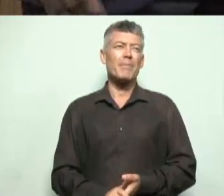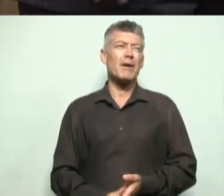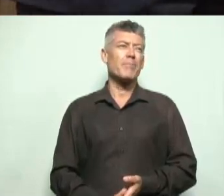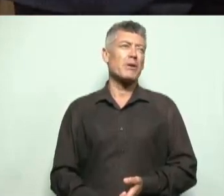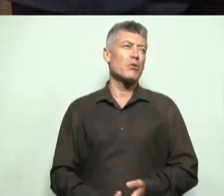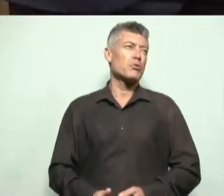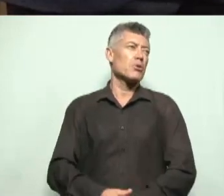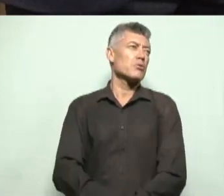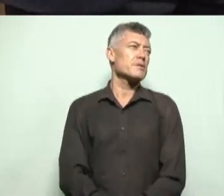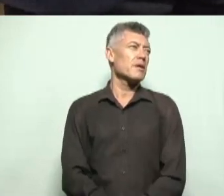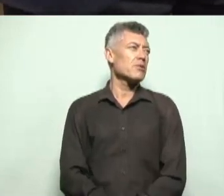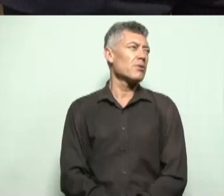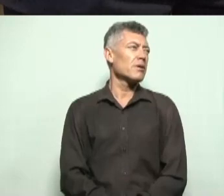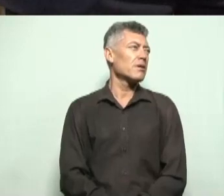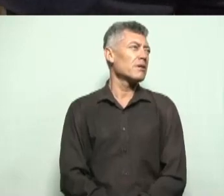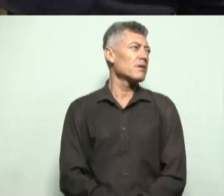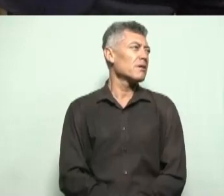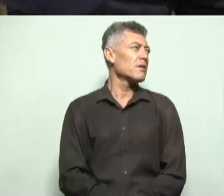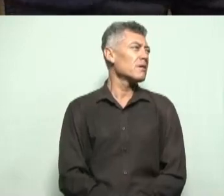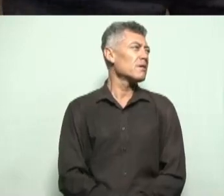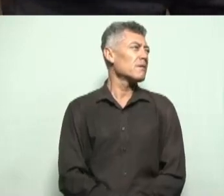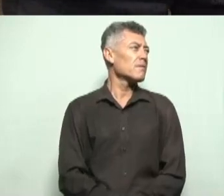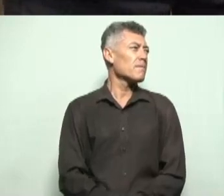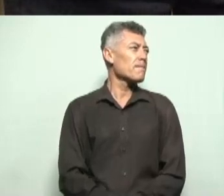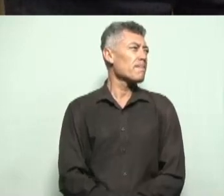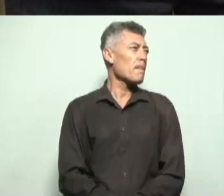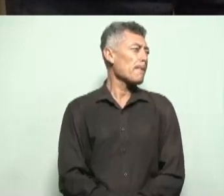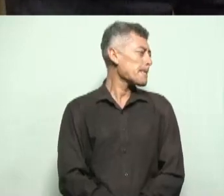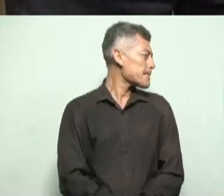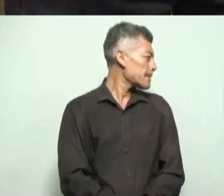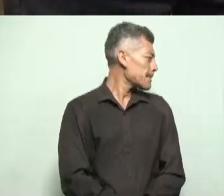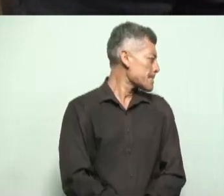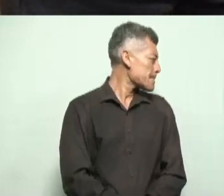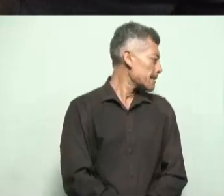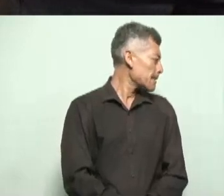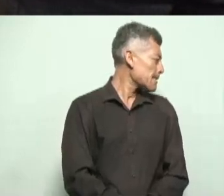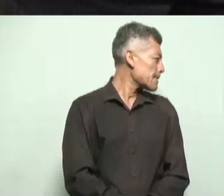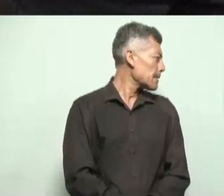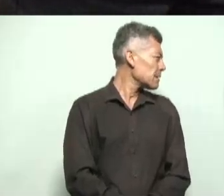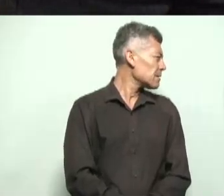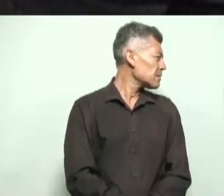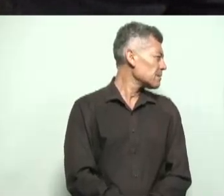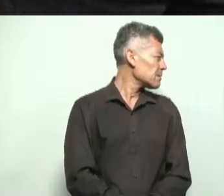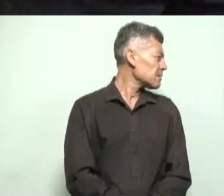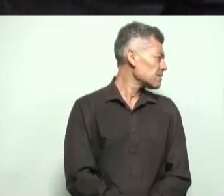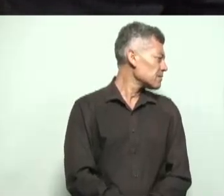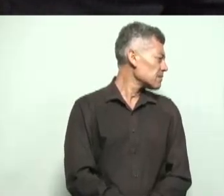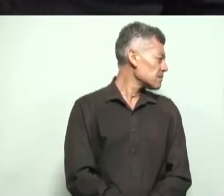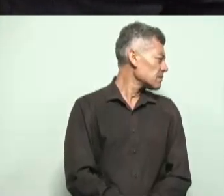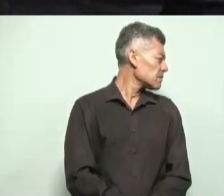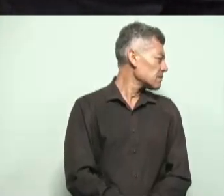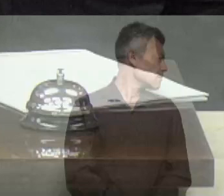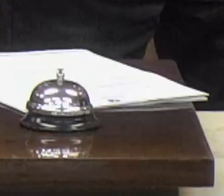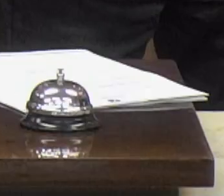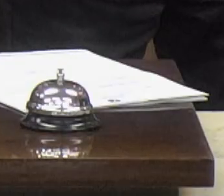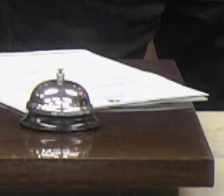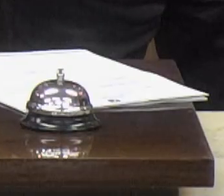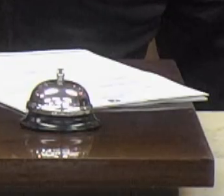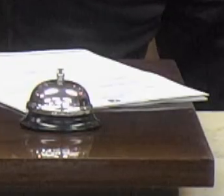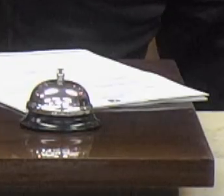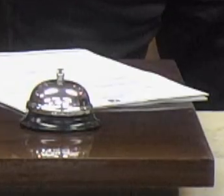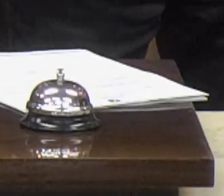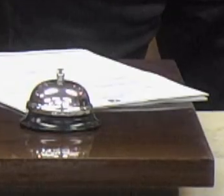os prejuízos, as mortes ainda são incalculáveis. Hoje já se fala em 100 mortes, mas ainda não se tem um número